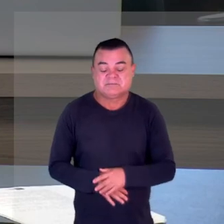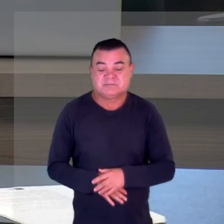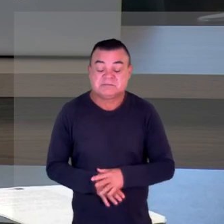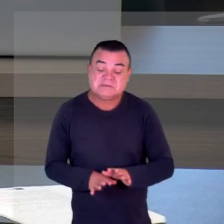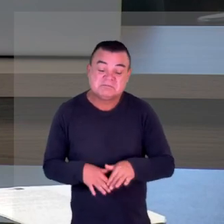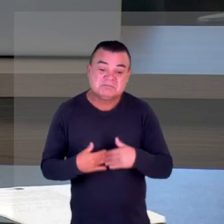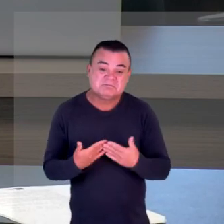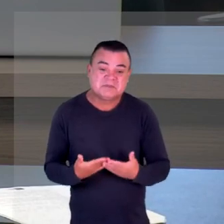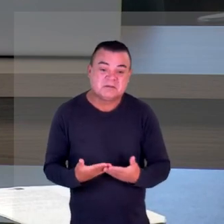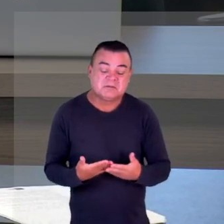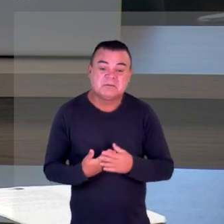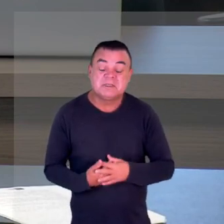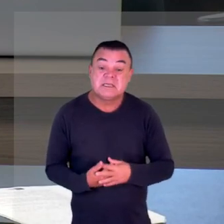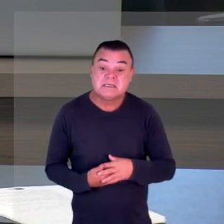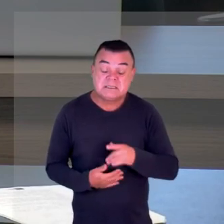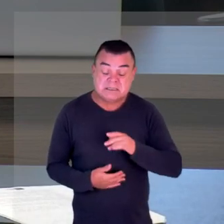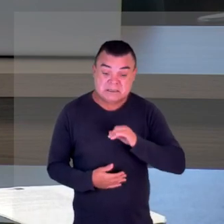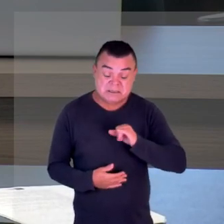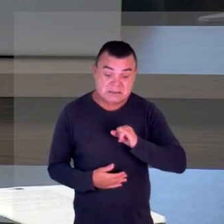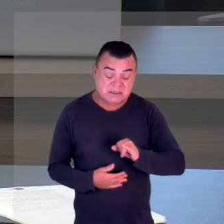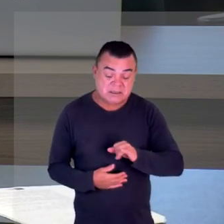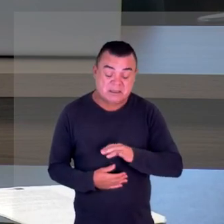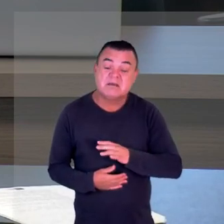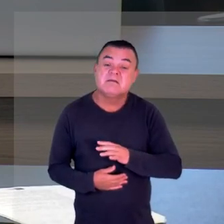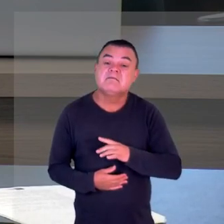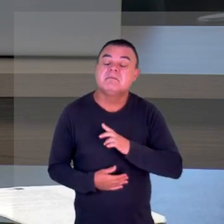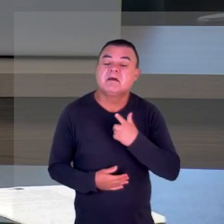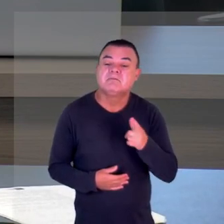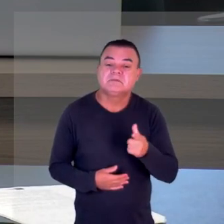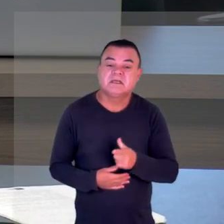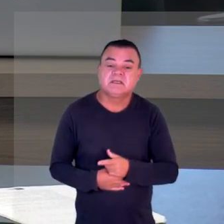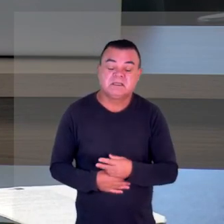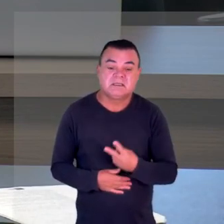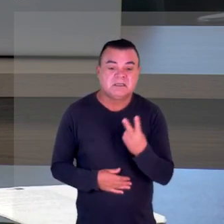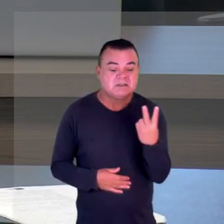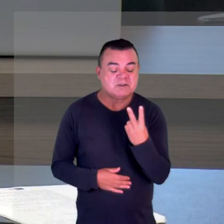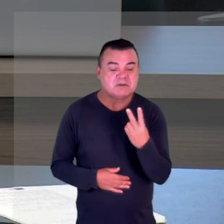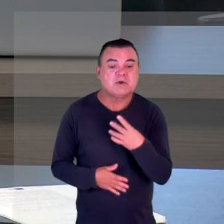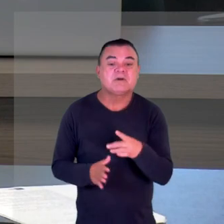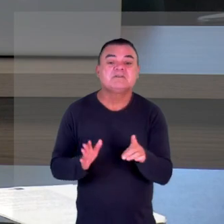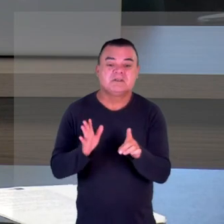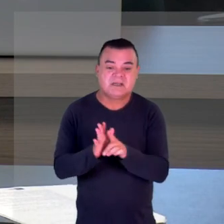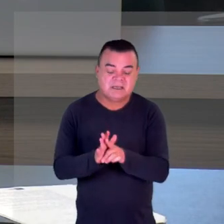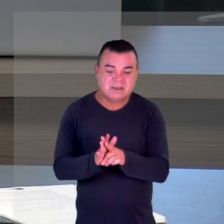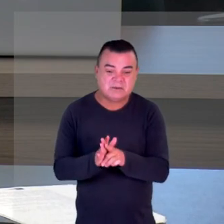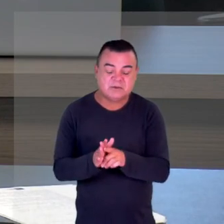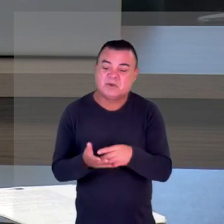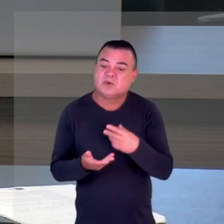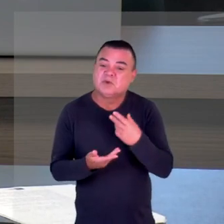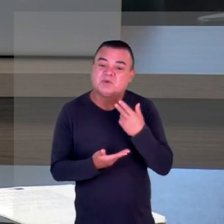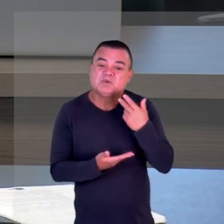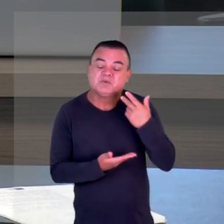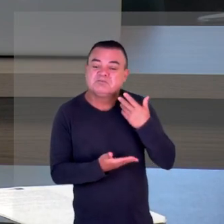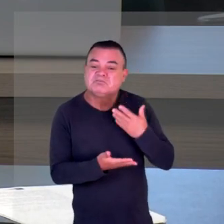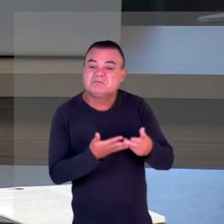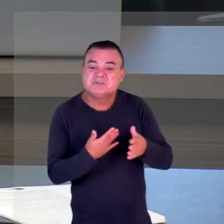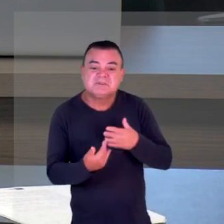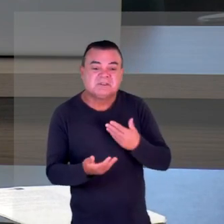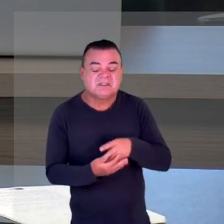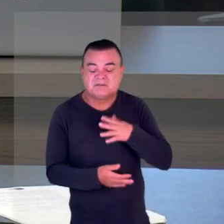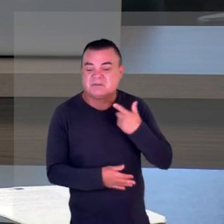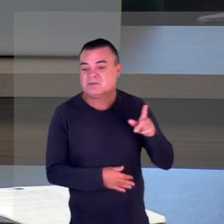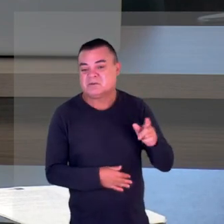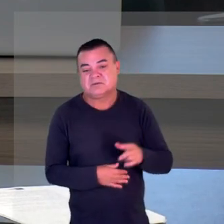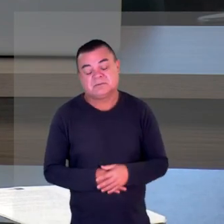perdem eh relevância eh então o Ministério Público eh precisa